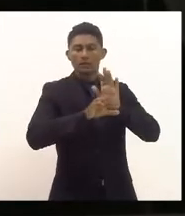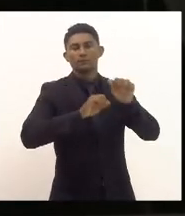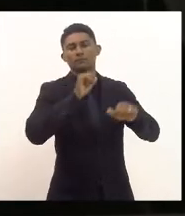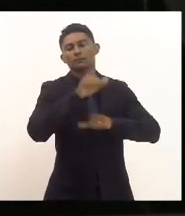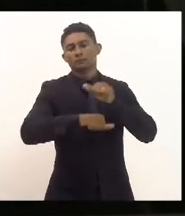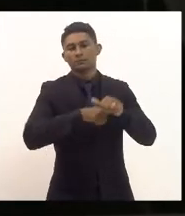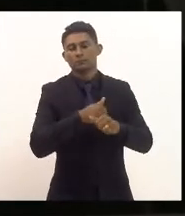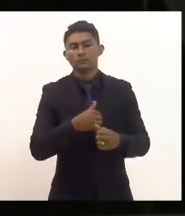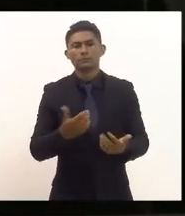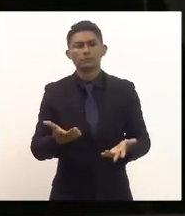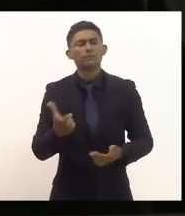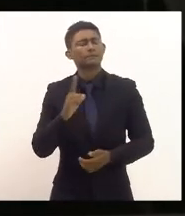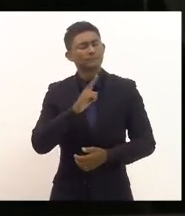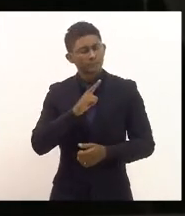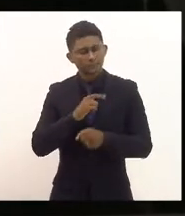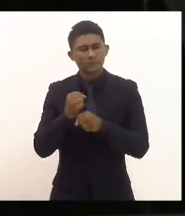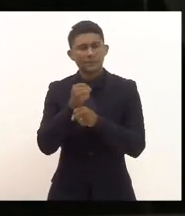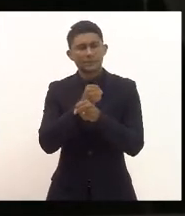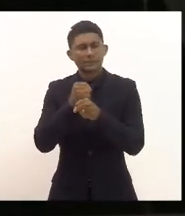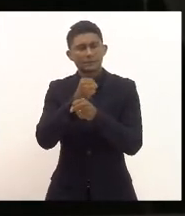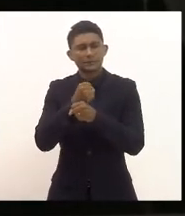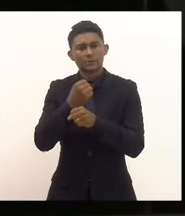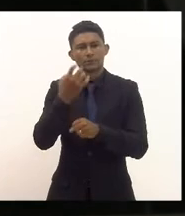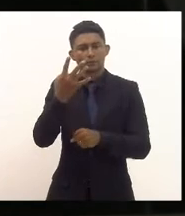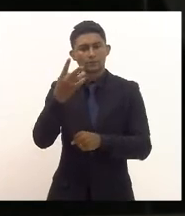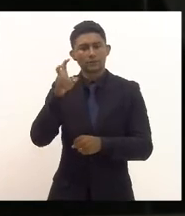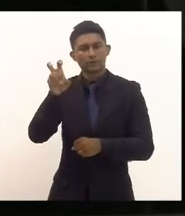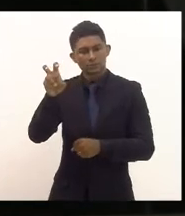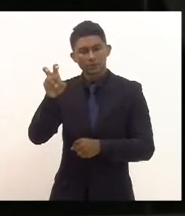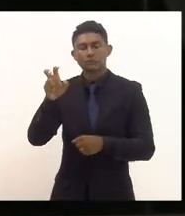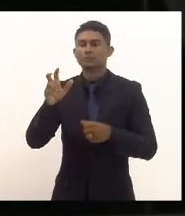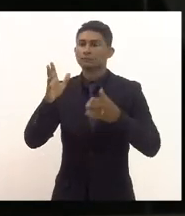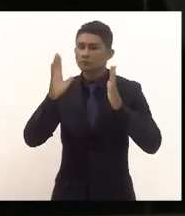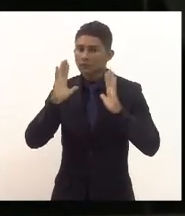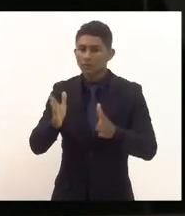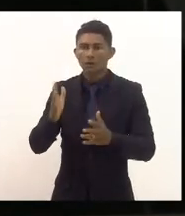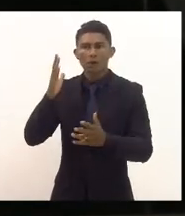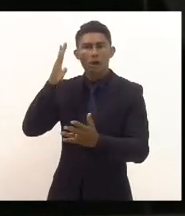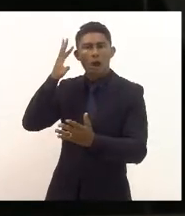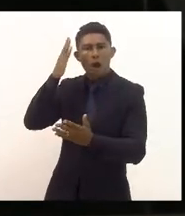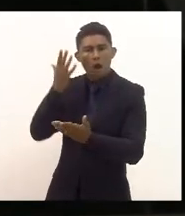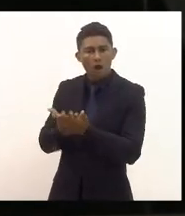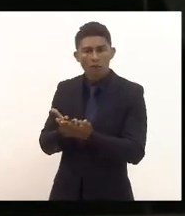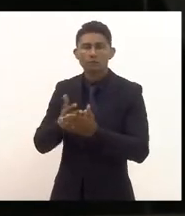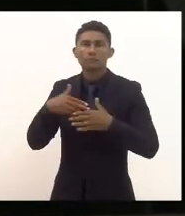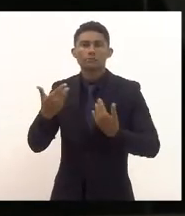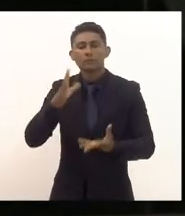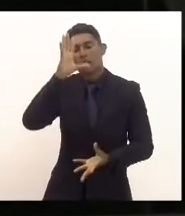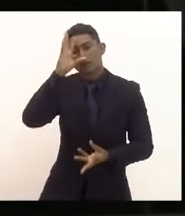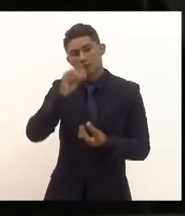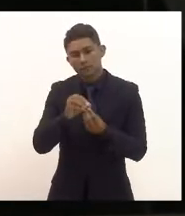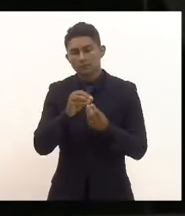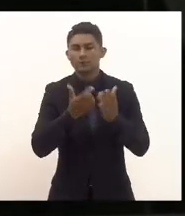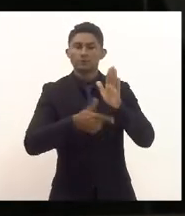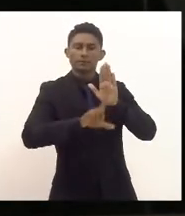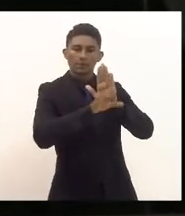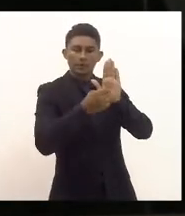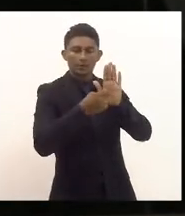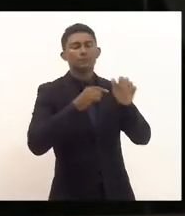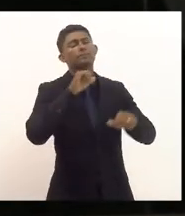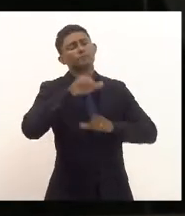temos aí 45 anos transcorridos e portanto é uma lei que precisa ser